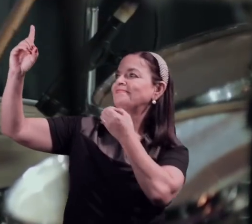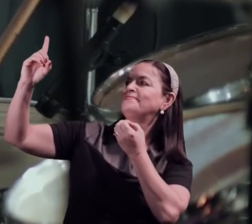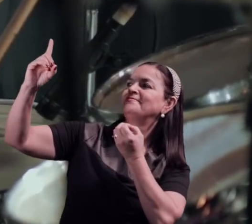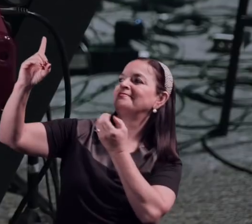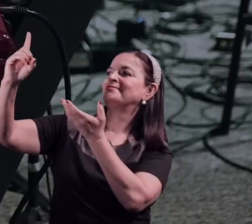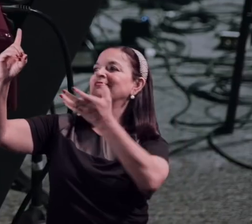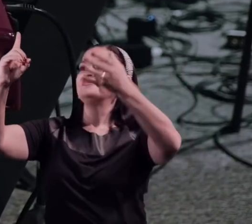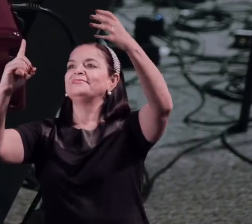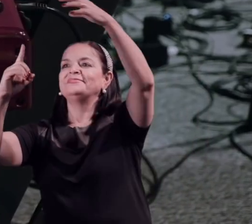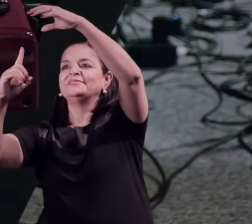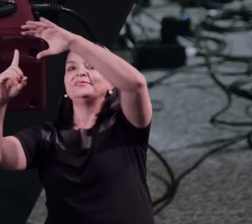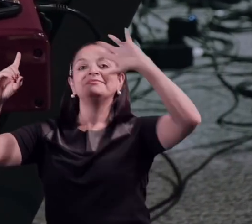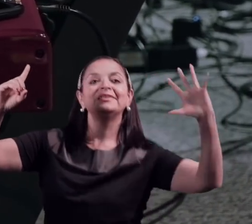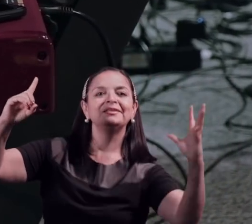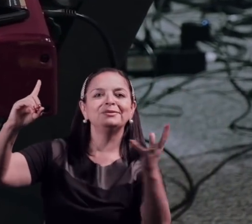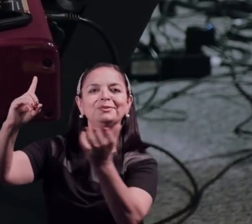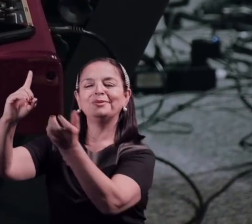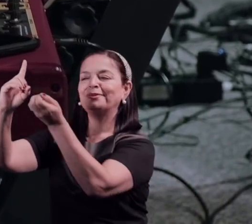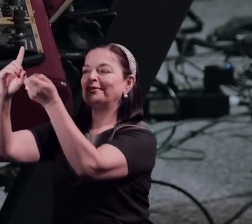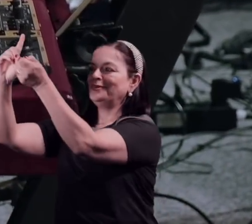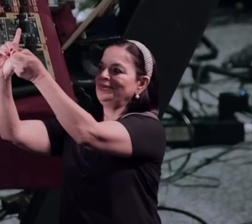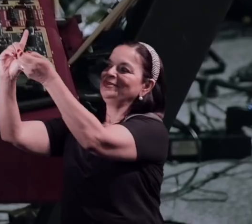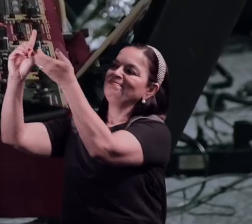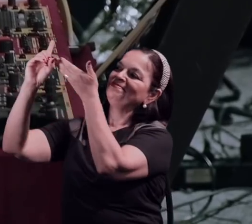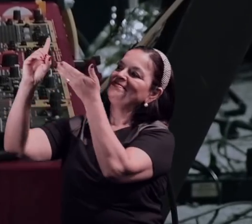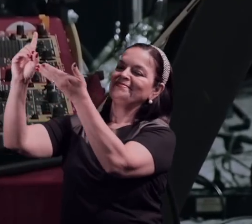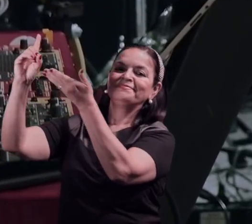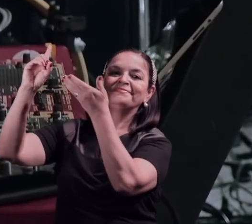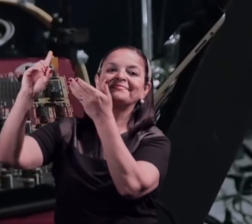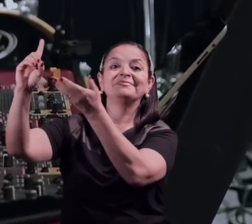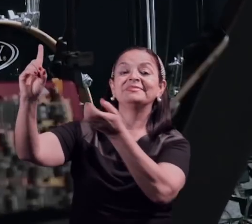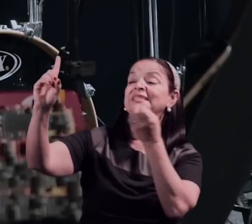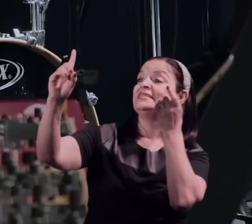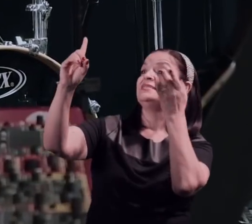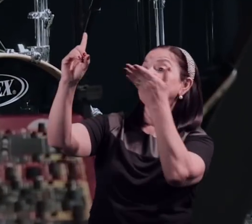Deus bendito, Rei e Salvador,